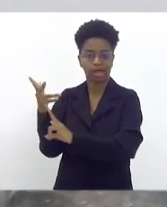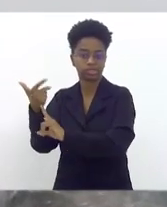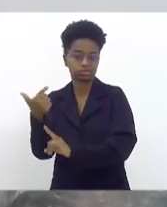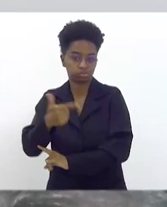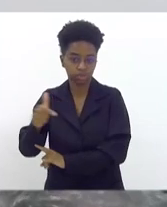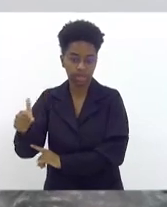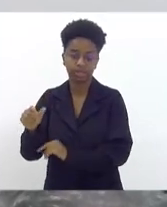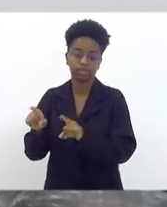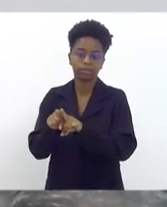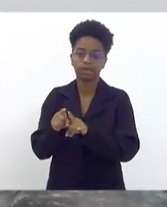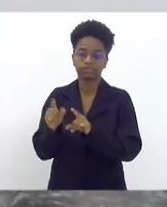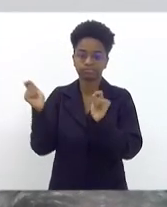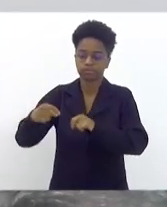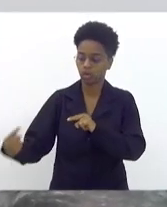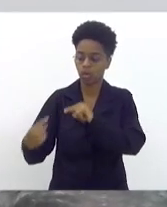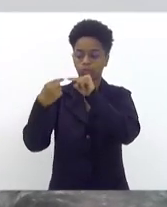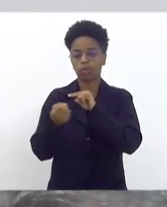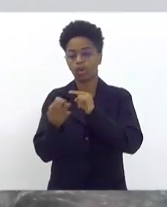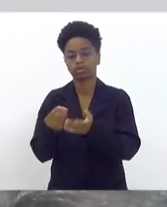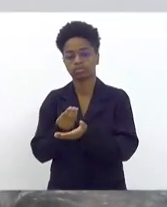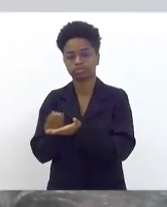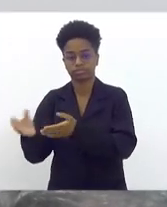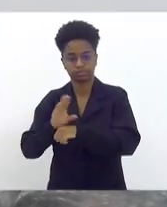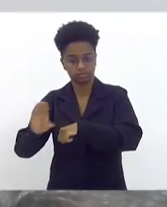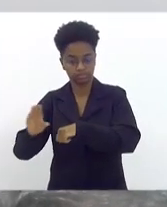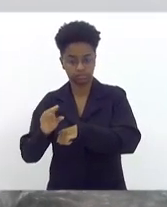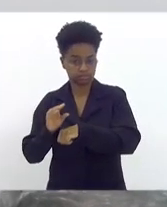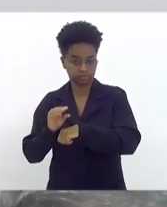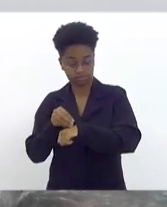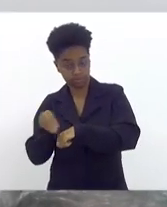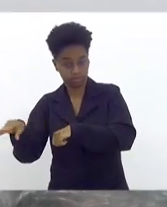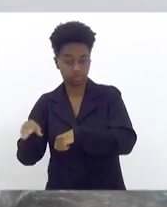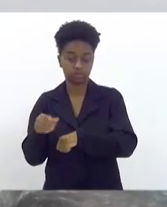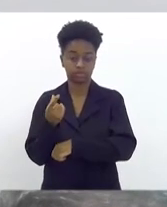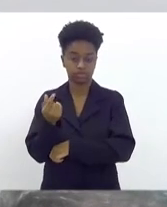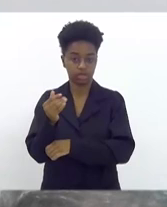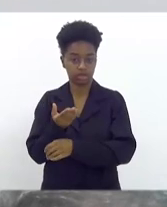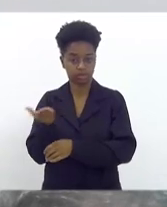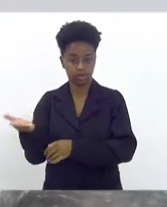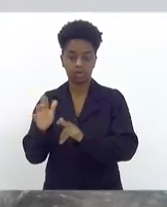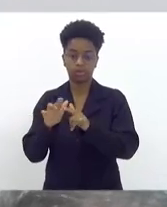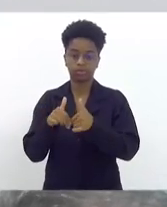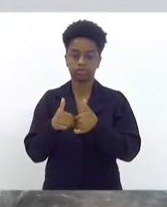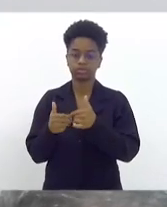a um bom termo do quanto esse cara tem que receber de direito autoral frente à cobrança